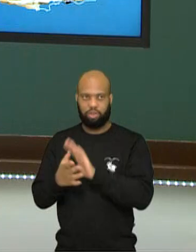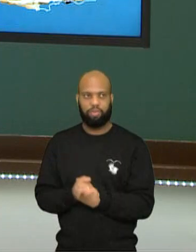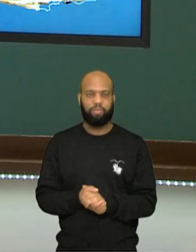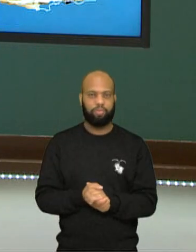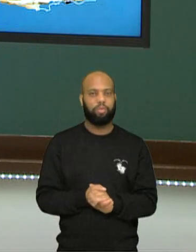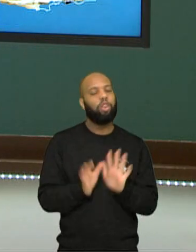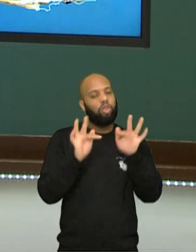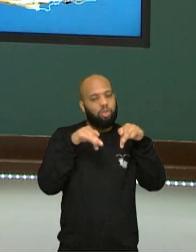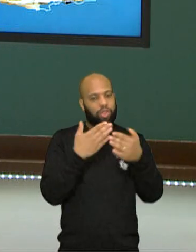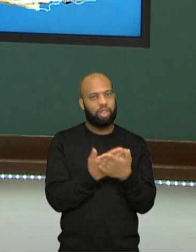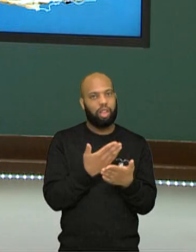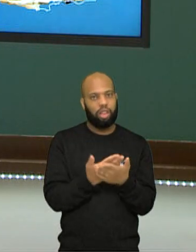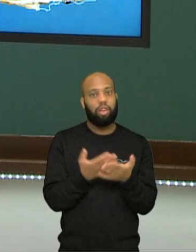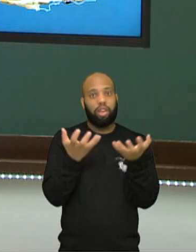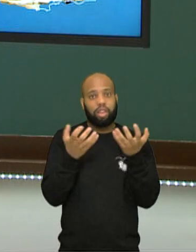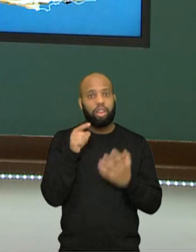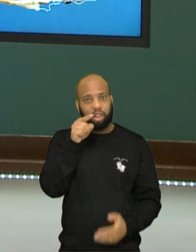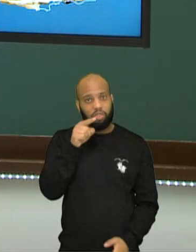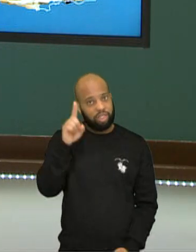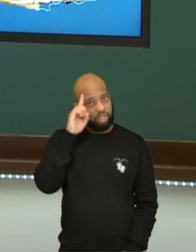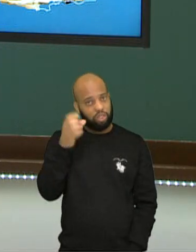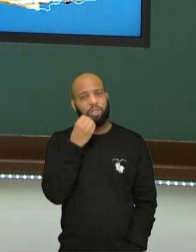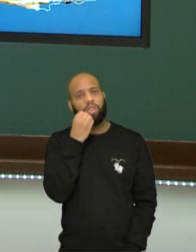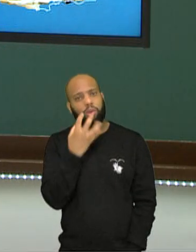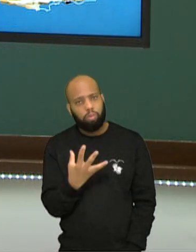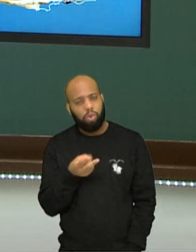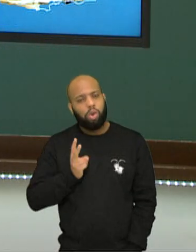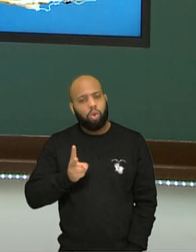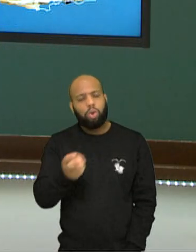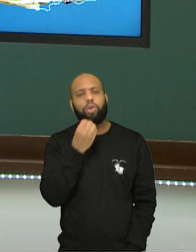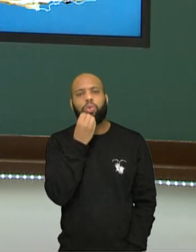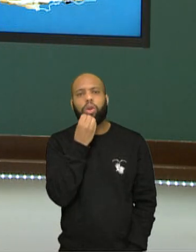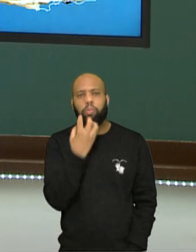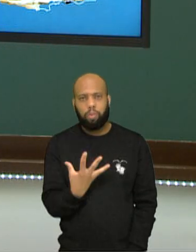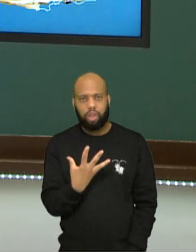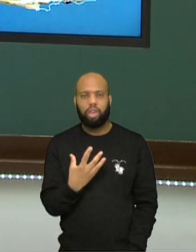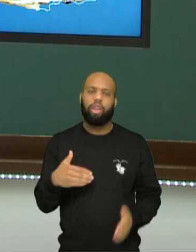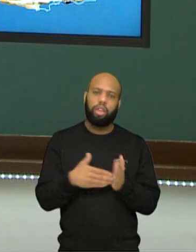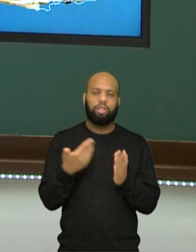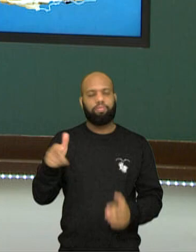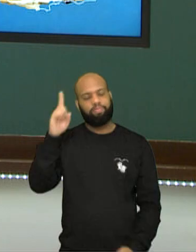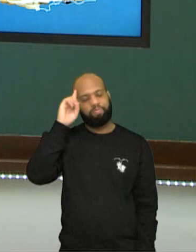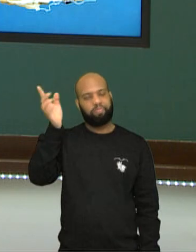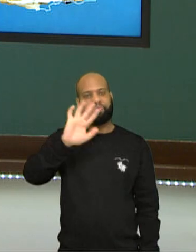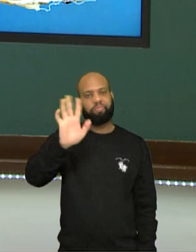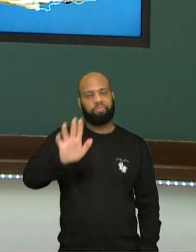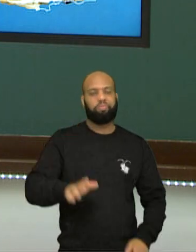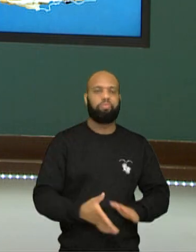Agora sim, estamos no fim. Desejo você dias melhores, continue bem e até a próxima!